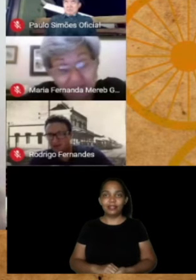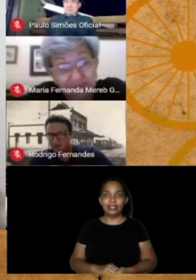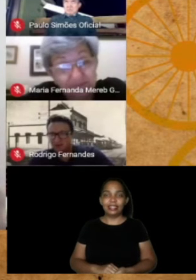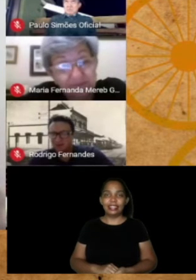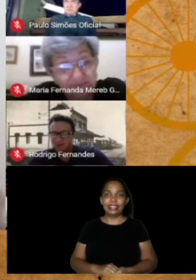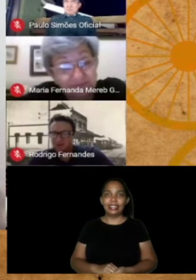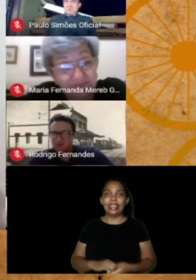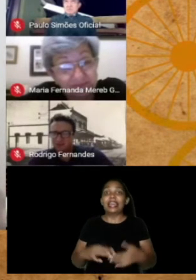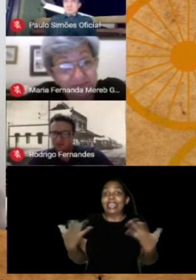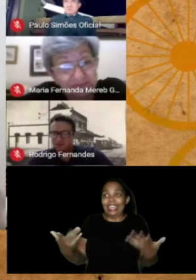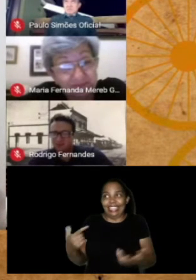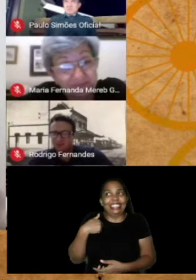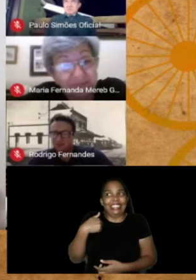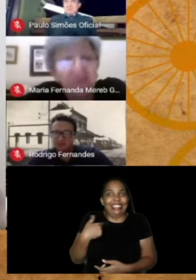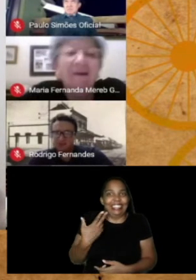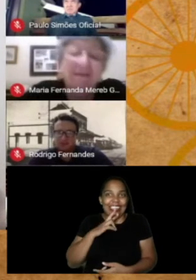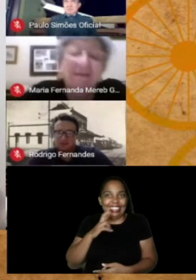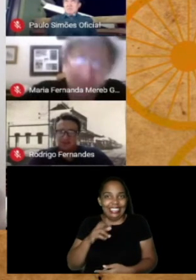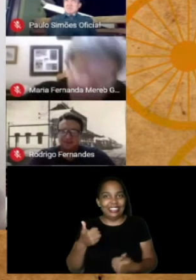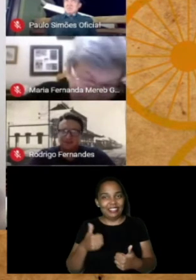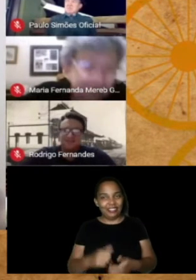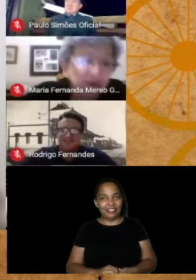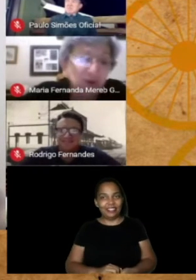Deve ser para mim, então, né?